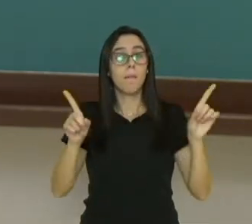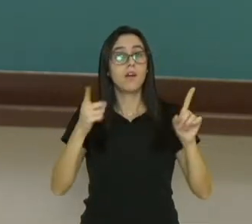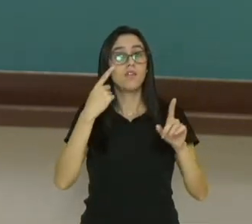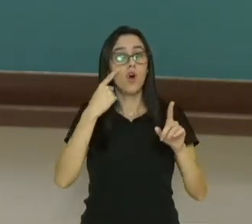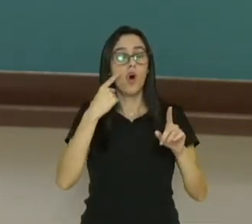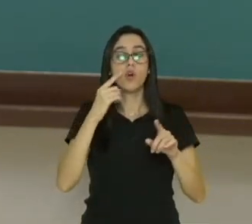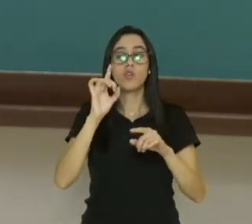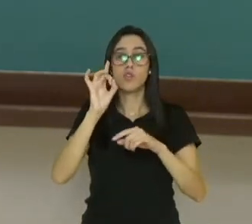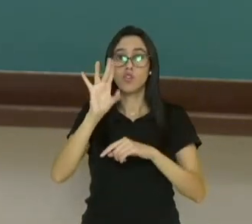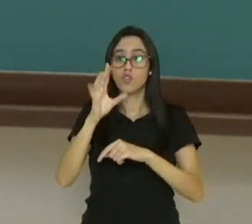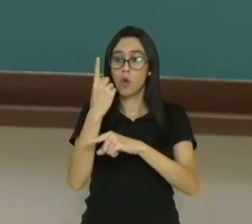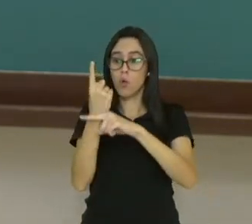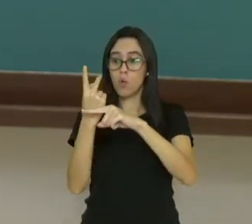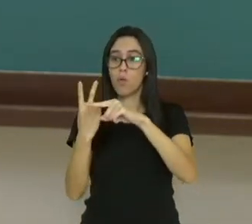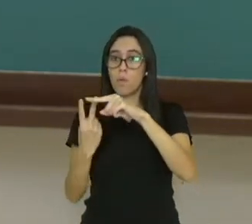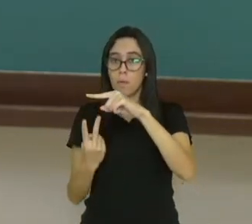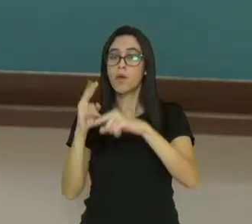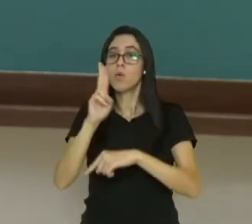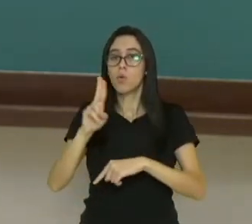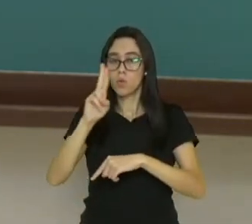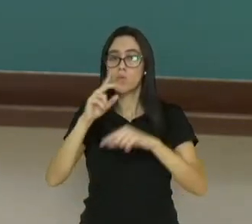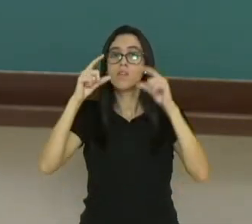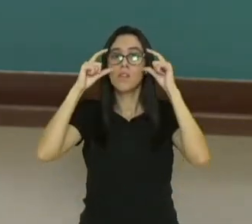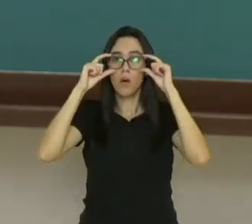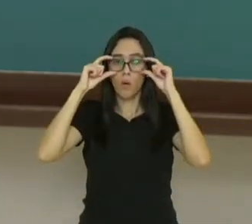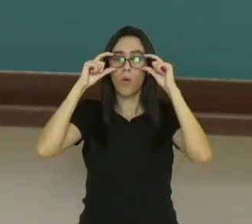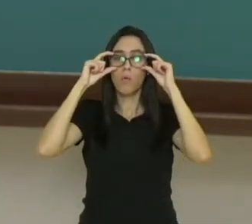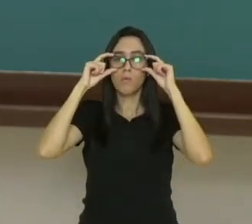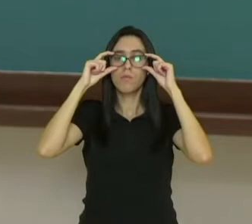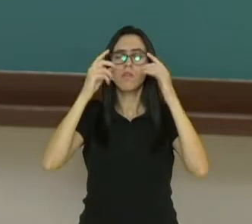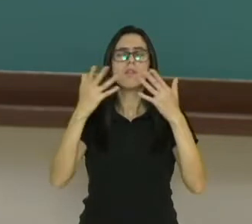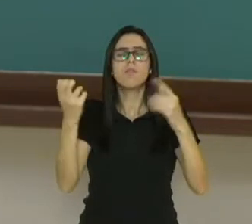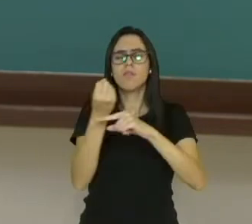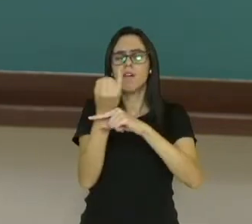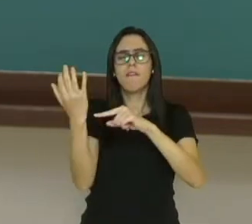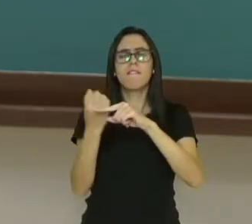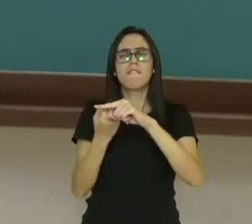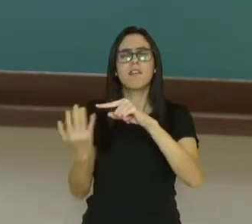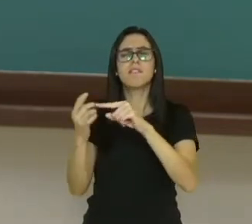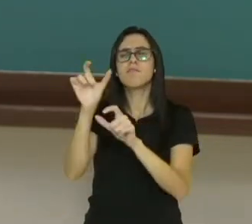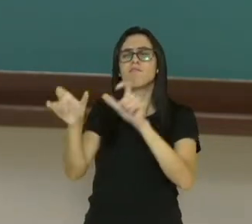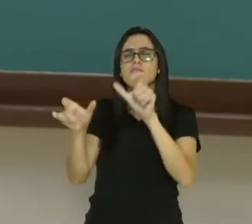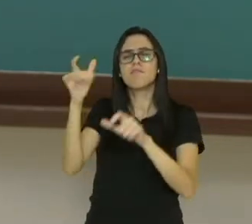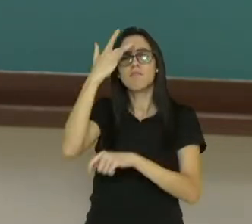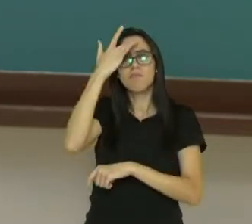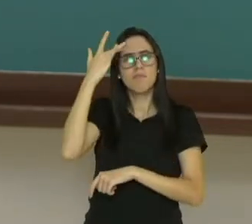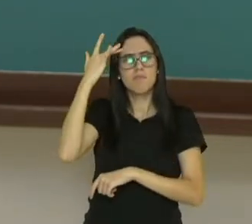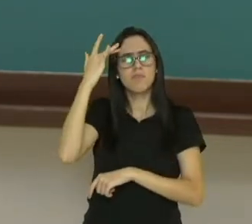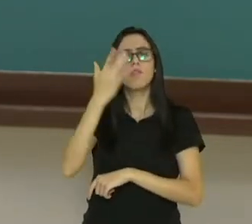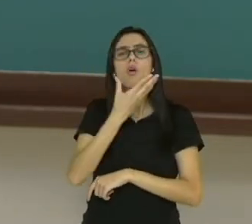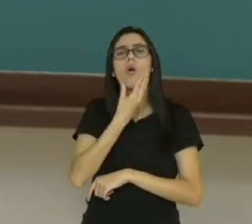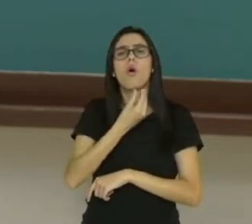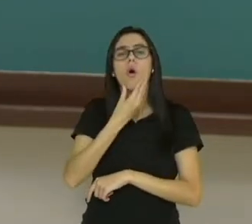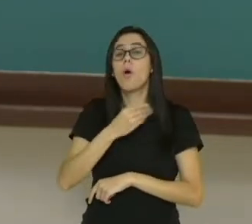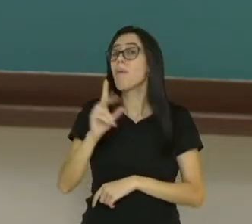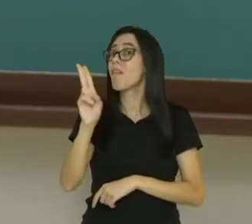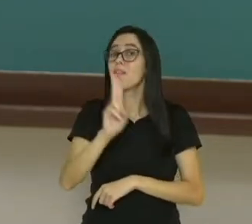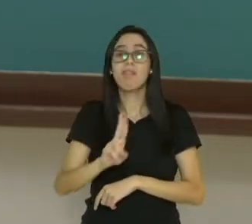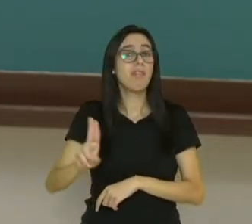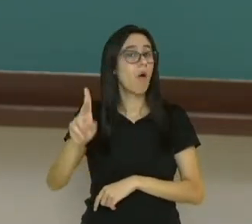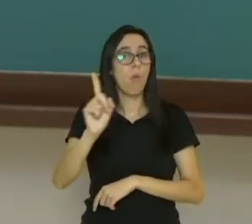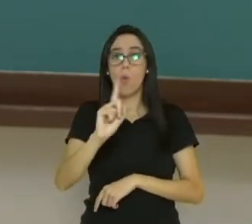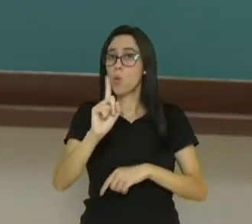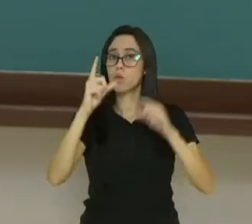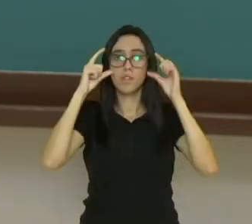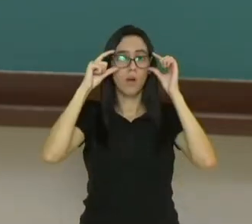1/2, perdão, usam óculos, que fração das pessoas que estavam na barraca de pastel representa os homens que não usavam